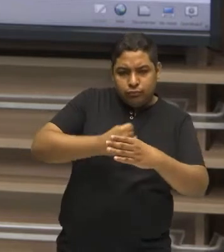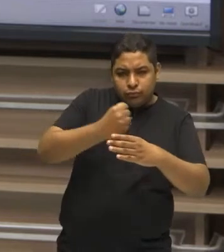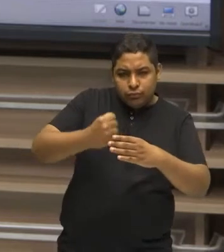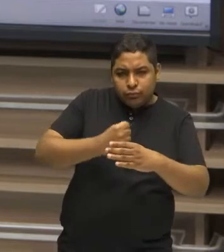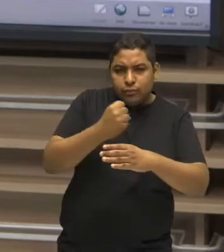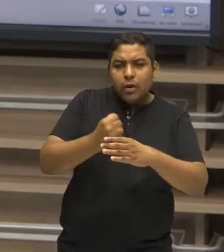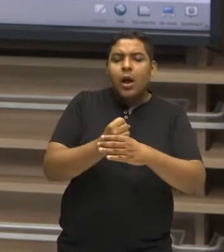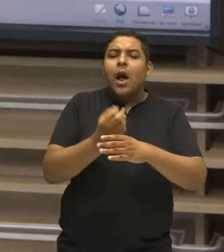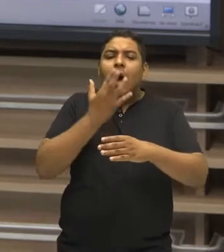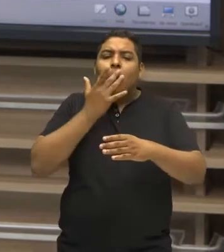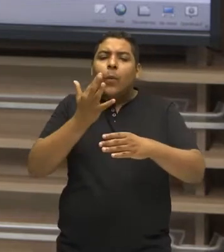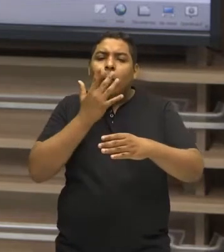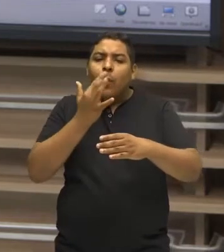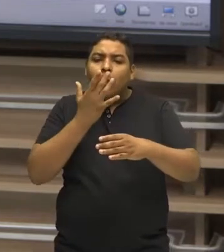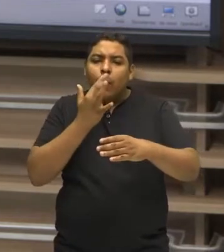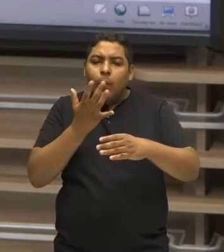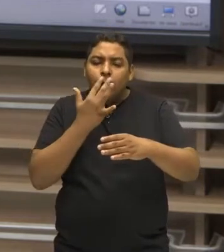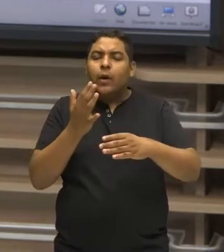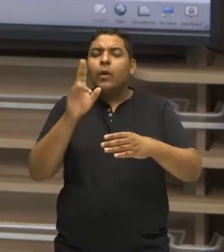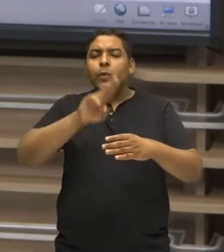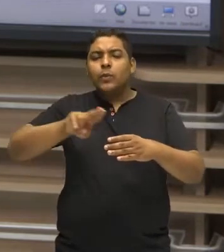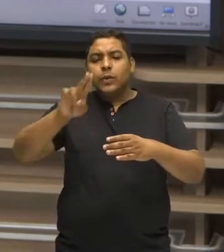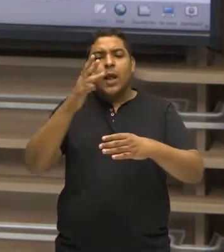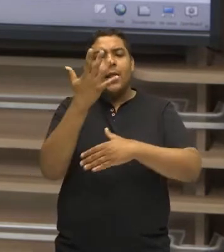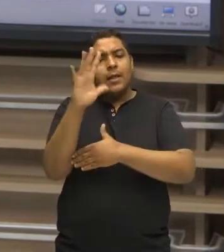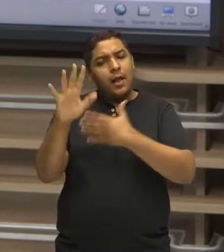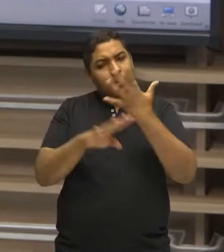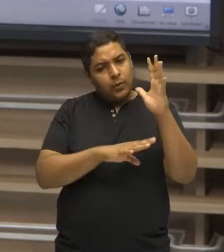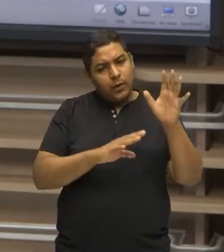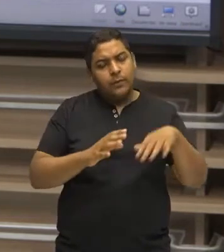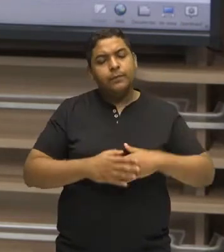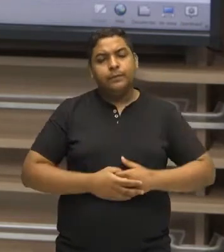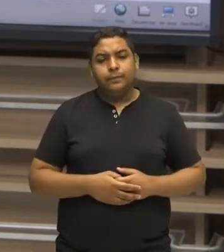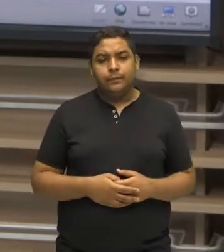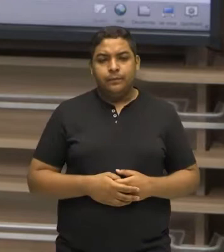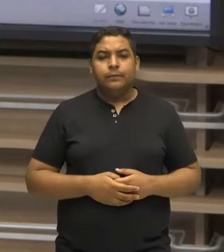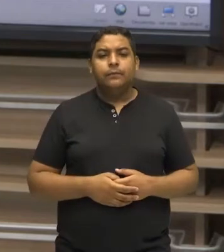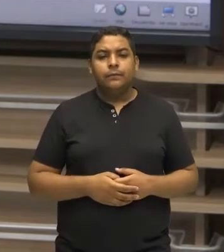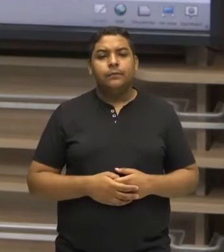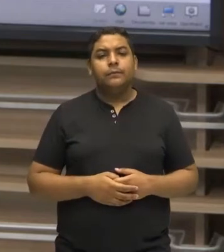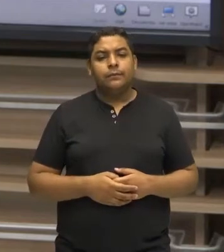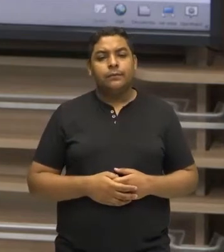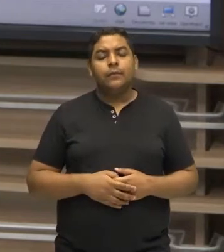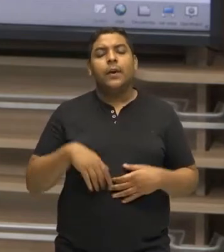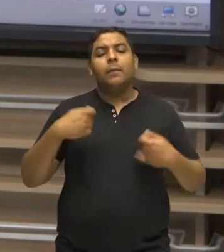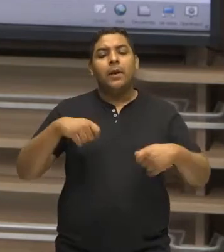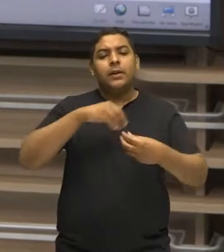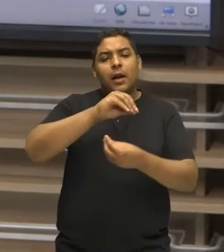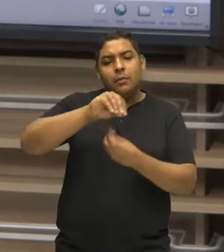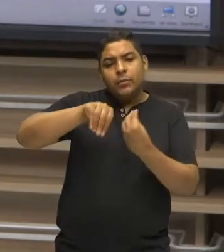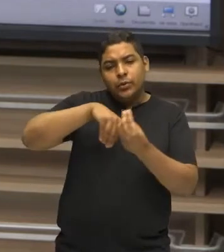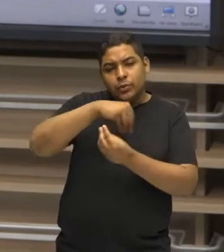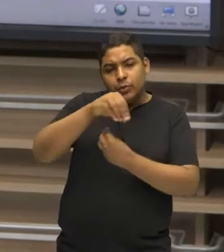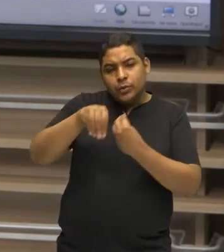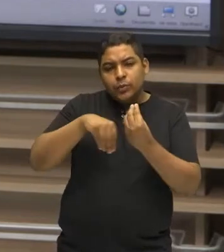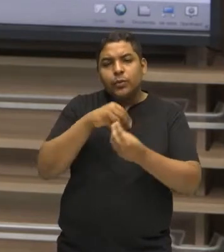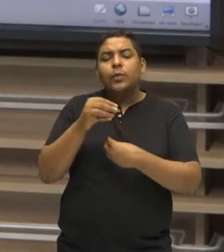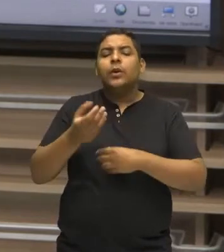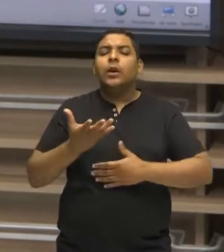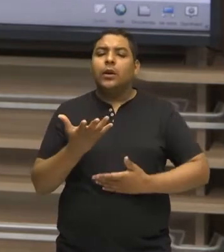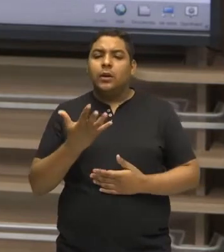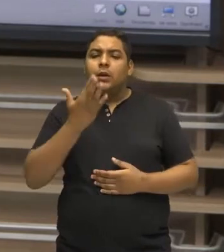Então, para fazer uma pintura, por exemplo, o artista renascentista, ele tem que fazer uma mistura ali das cores. Por exemplo, se ele